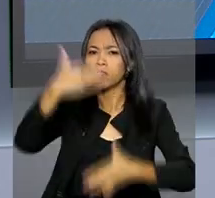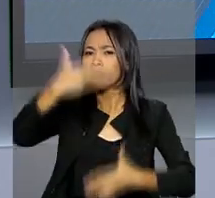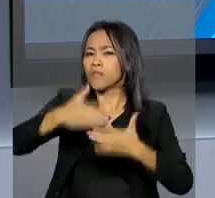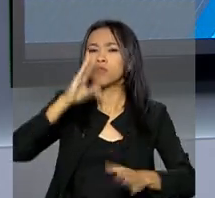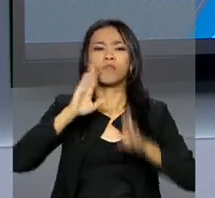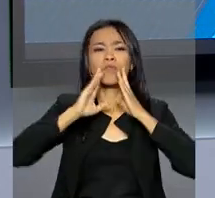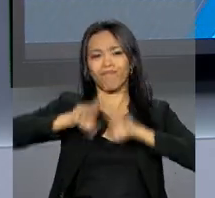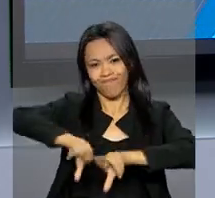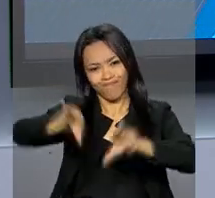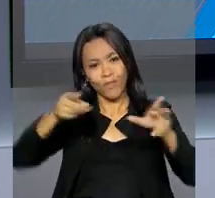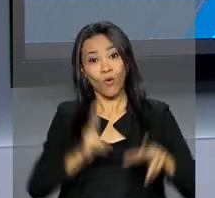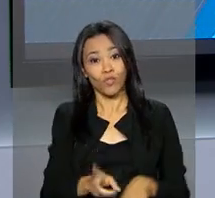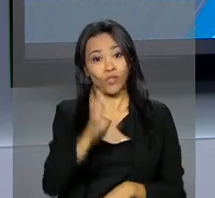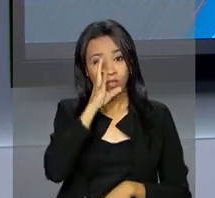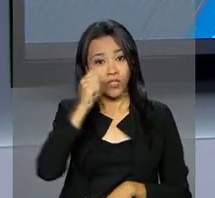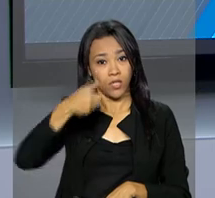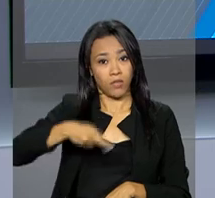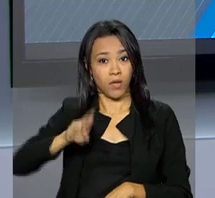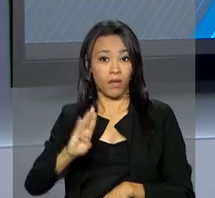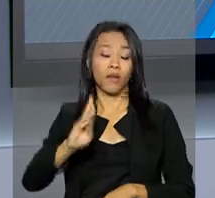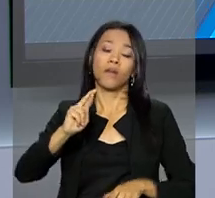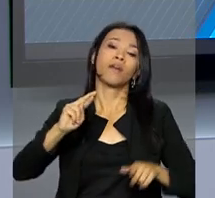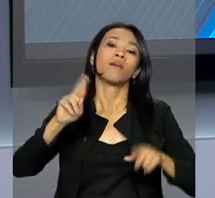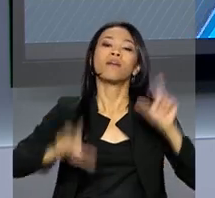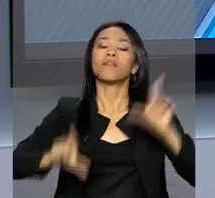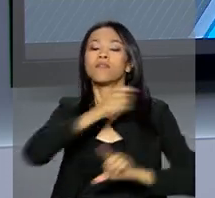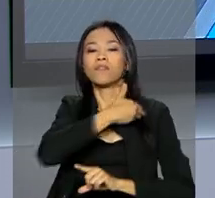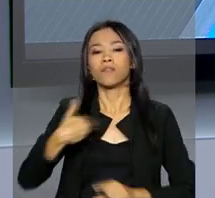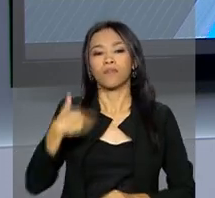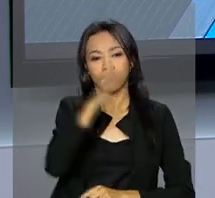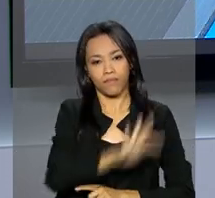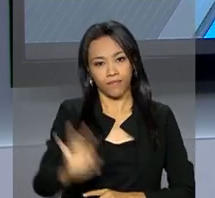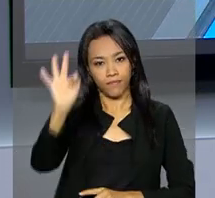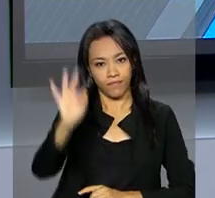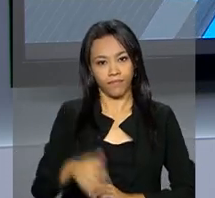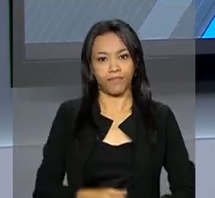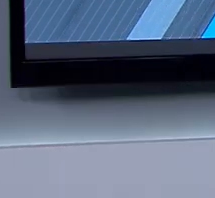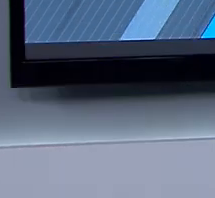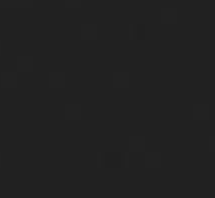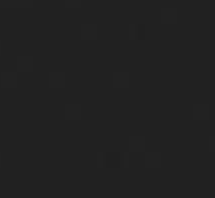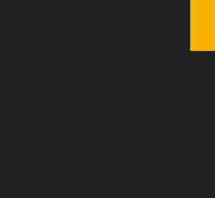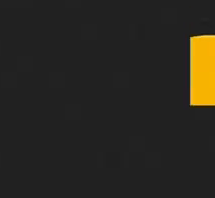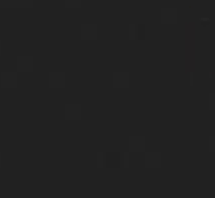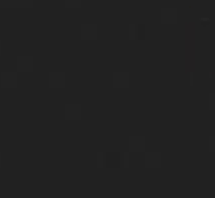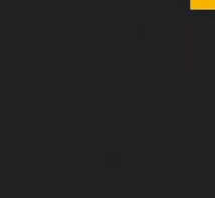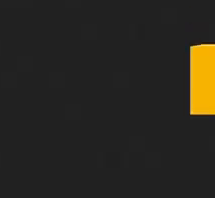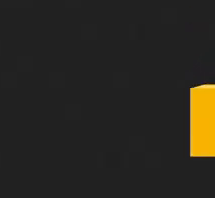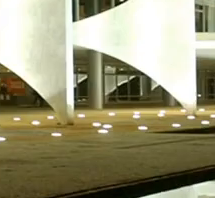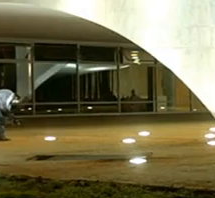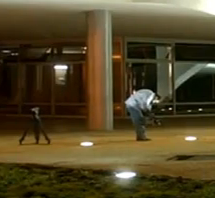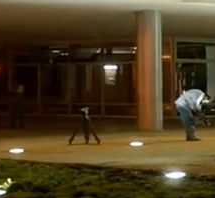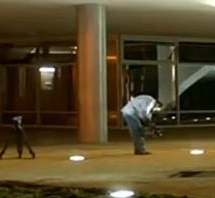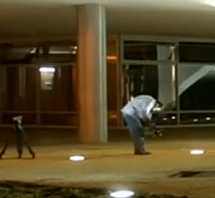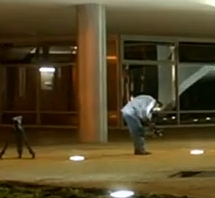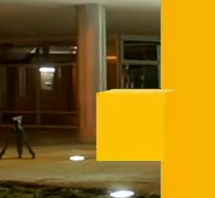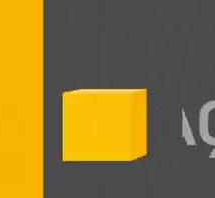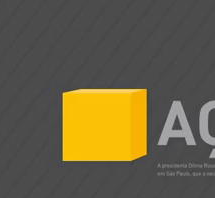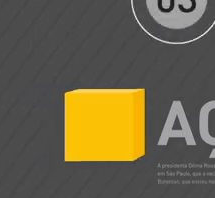redes sociais Continue com a gente aqui na NBR a TV do Governo Federal PR